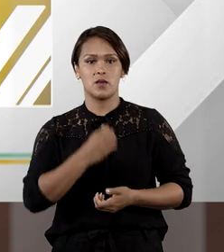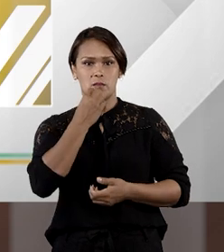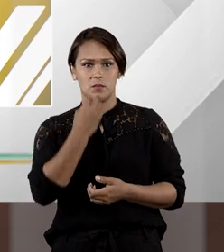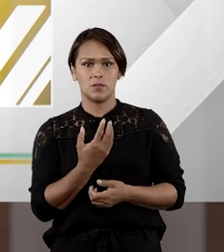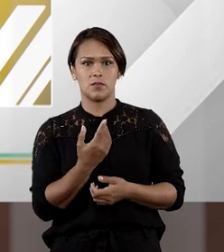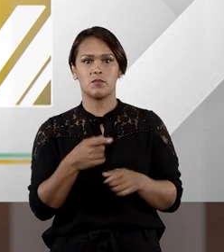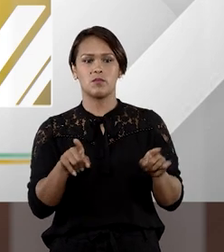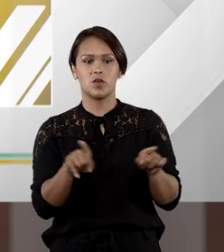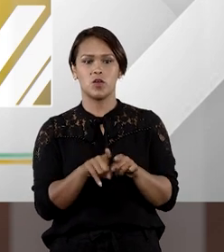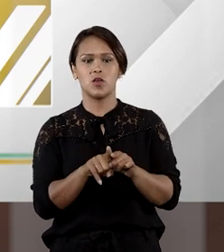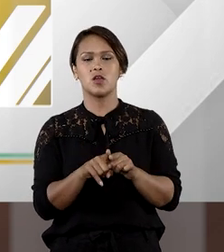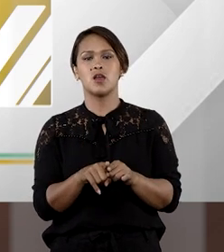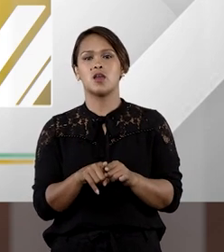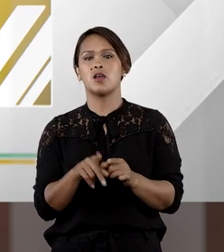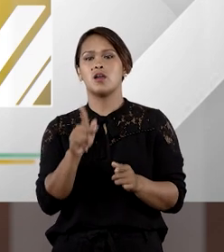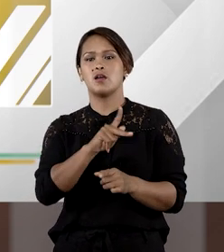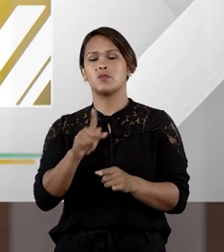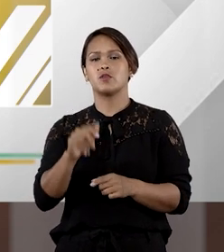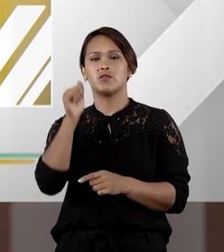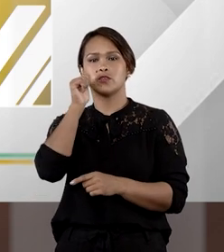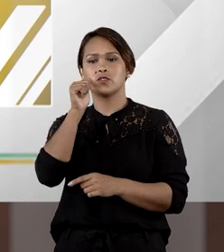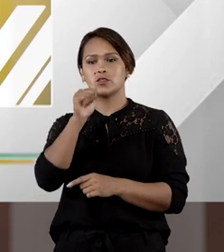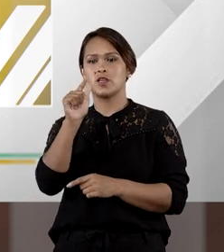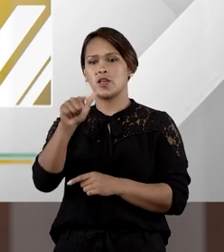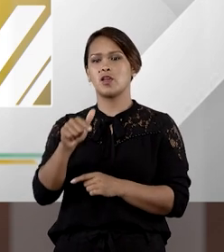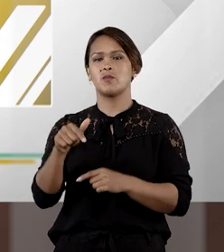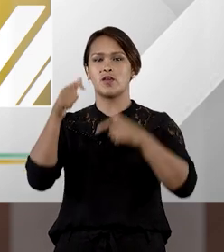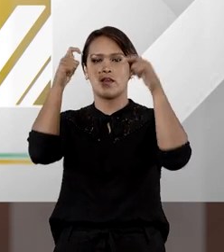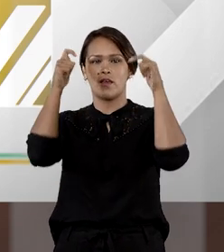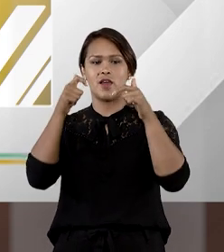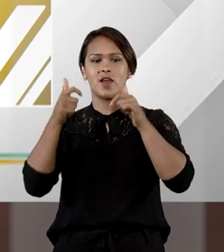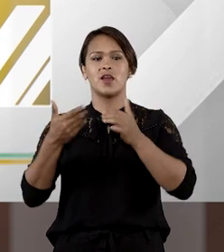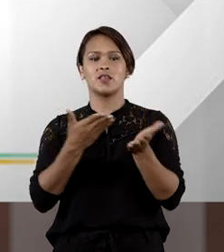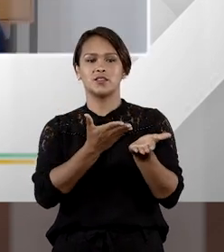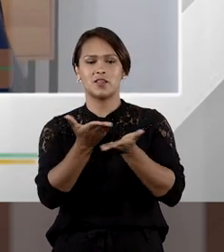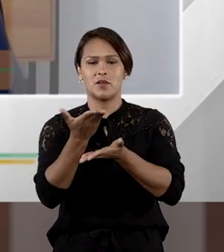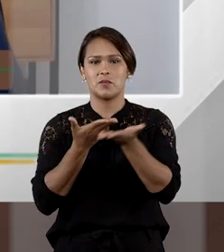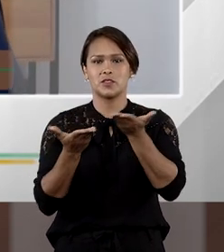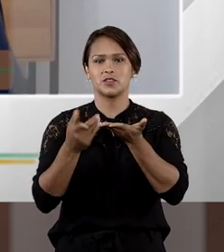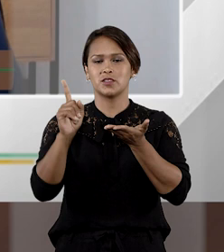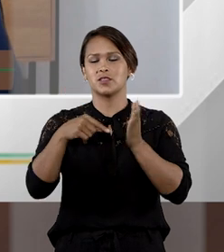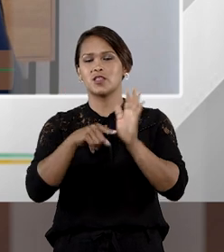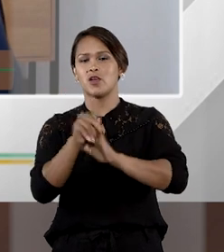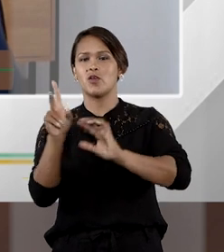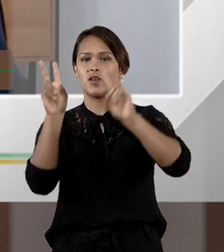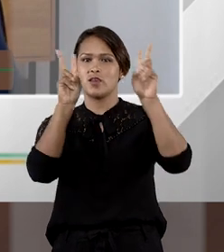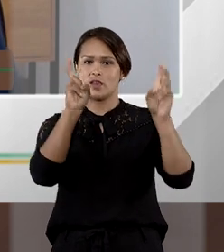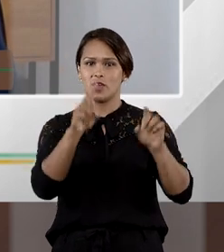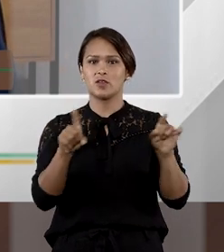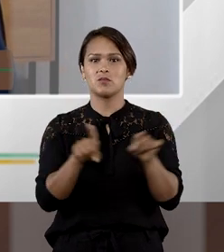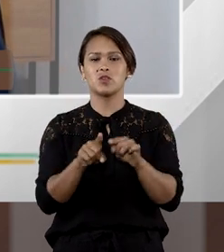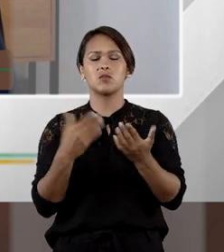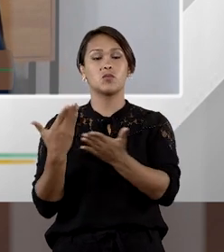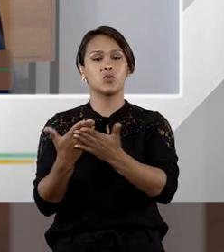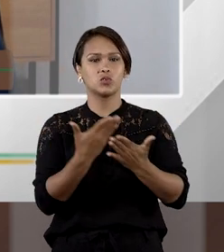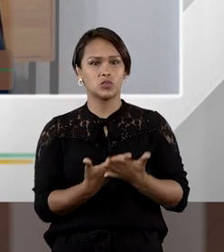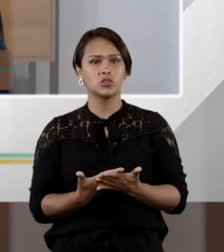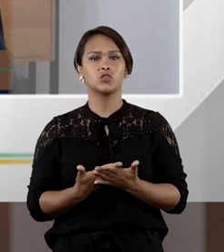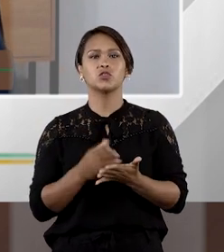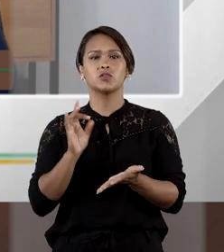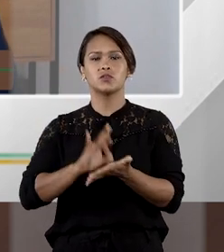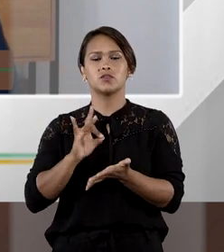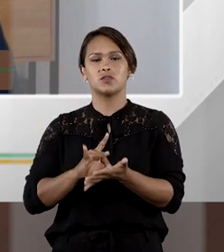Bom, a professora Fernanda é uma das rainhas da mediação e é um tema que eu também tenho estudado nos